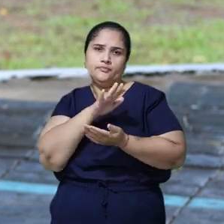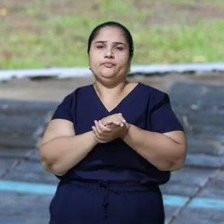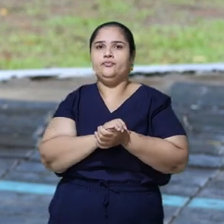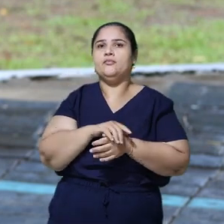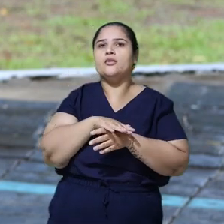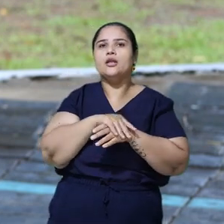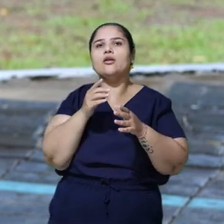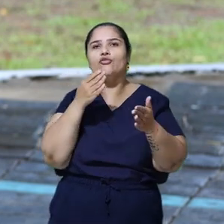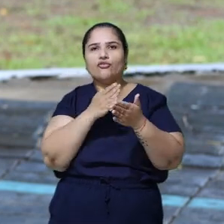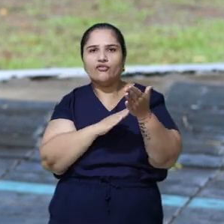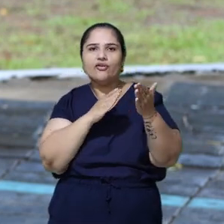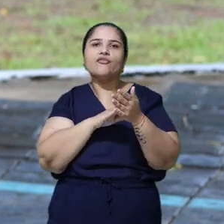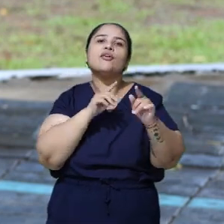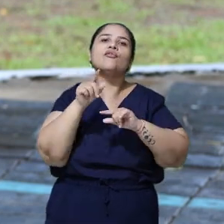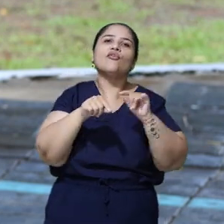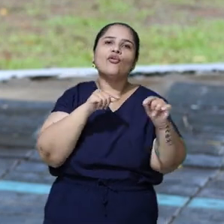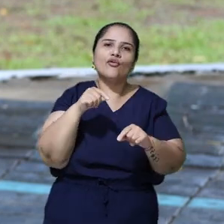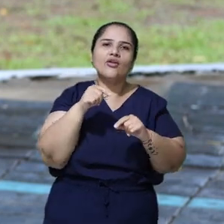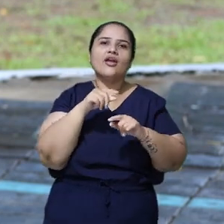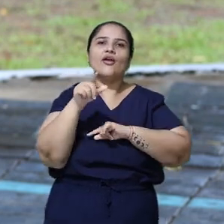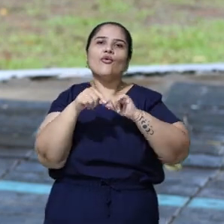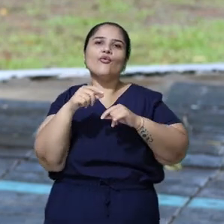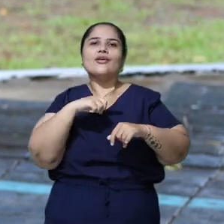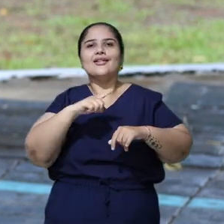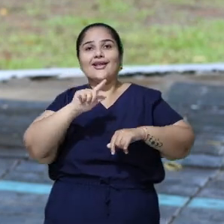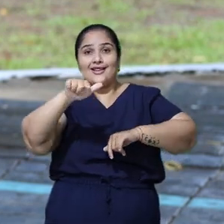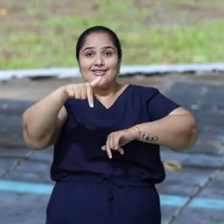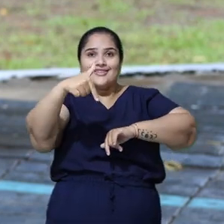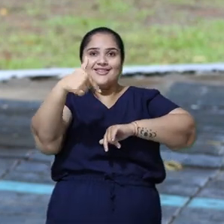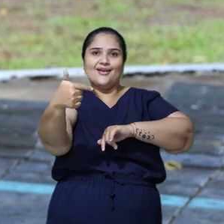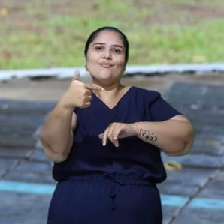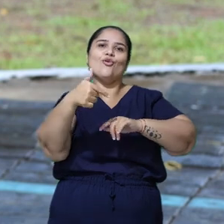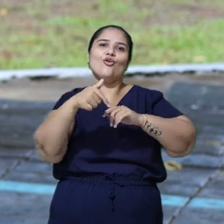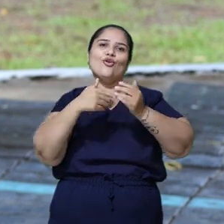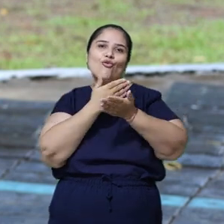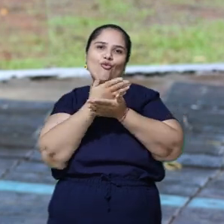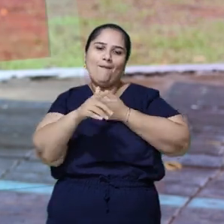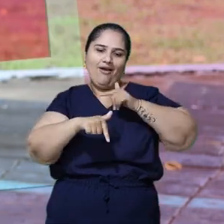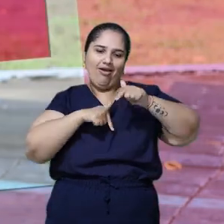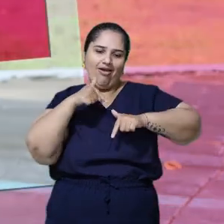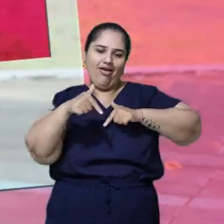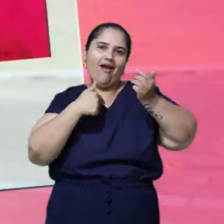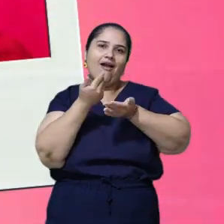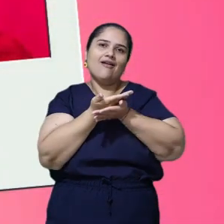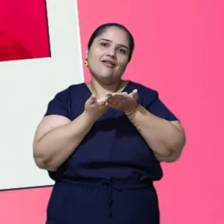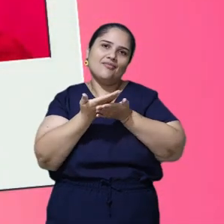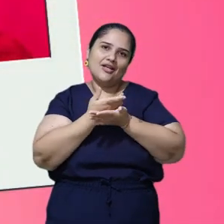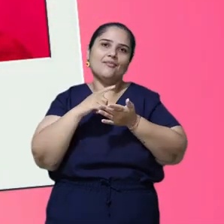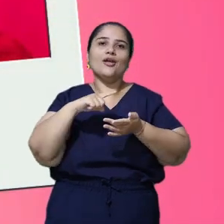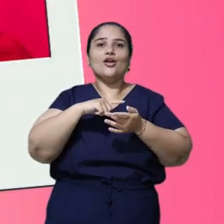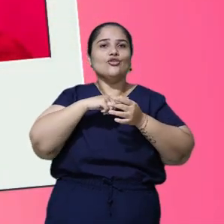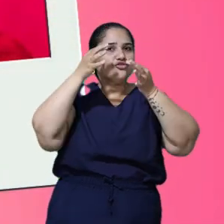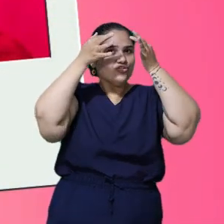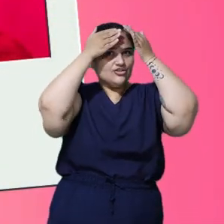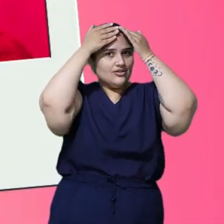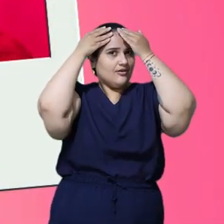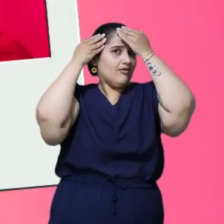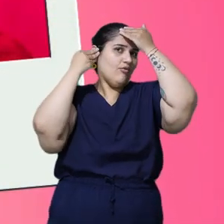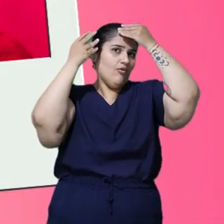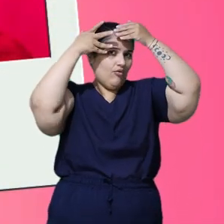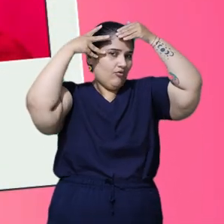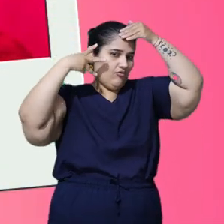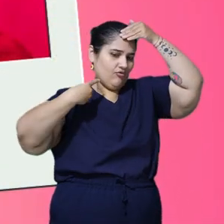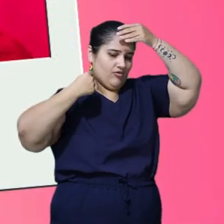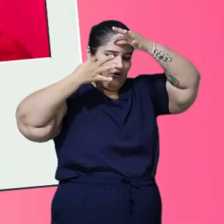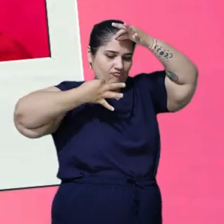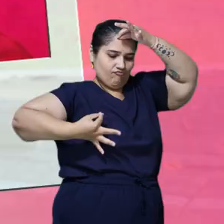efeitos colaterais, como eu comecei pela quimioterapia, eu tinha um cabelo na cintura, bem lisinho, Meu cabelo